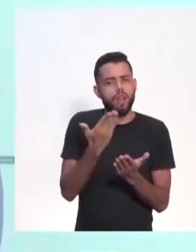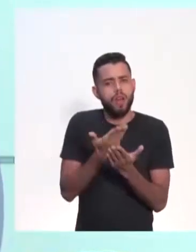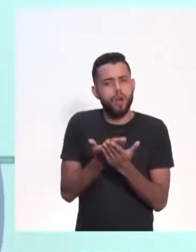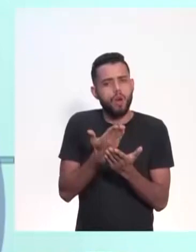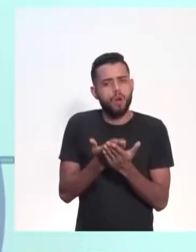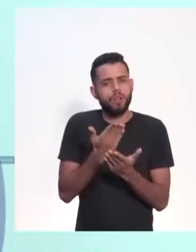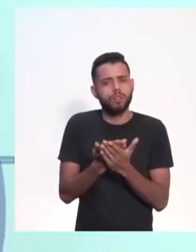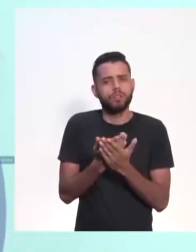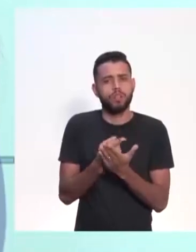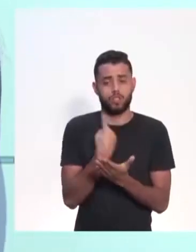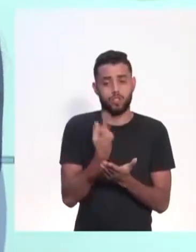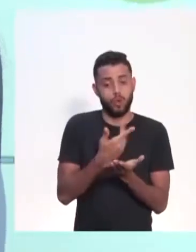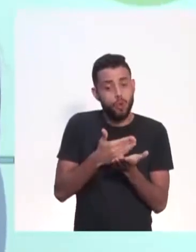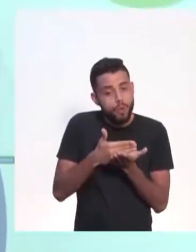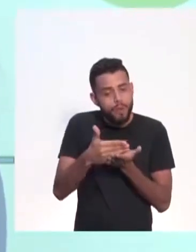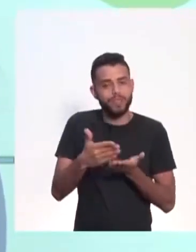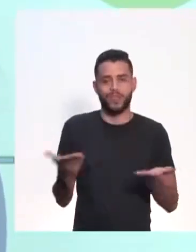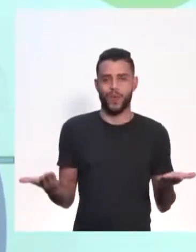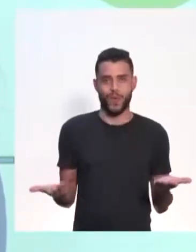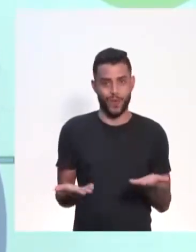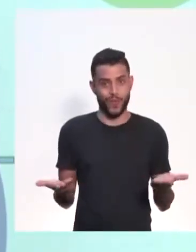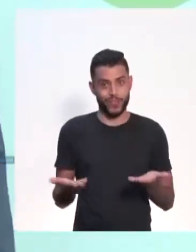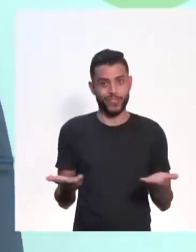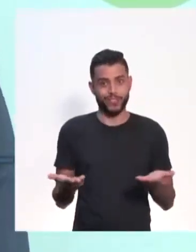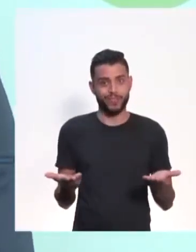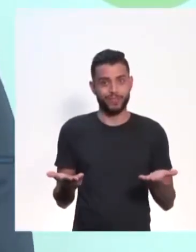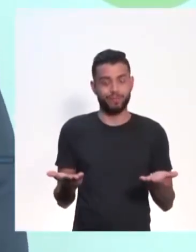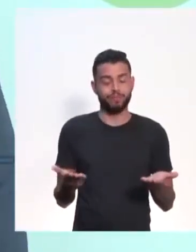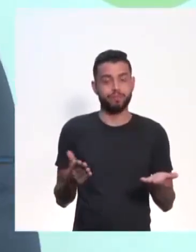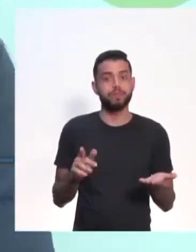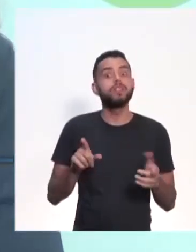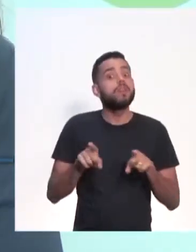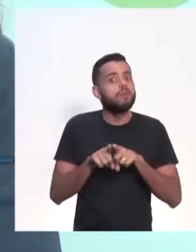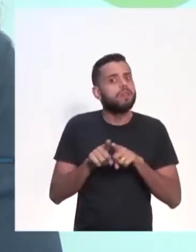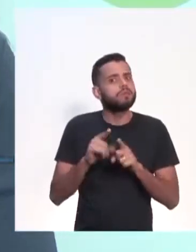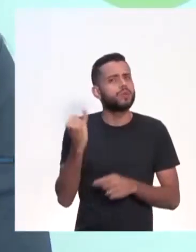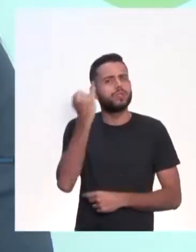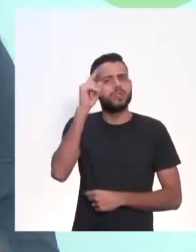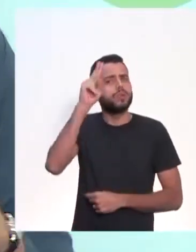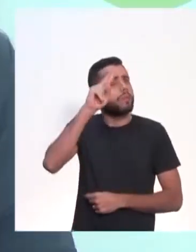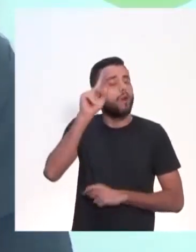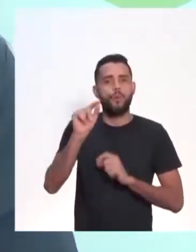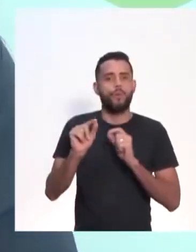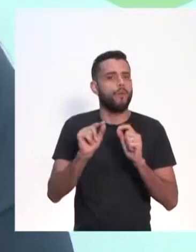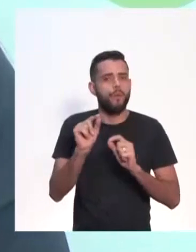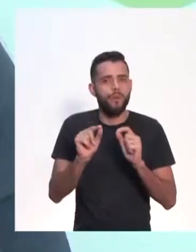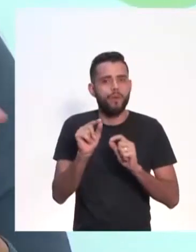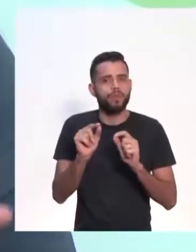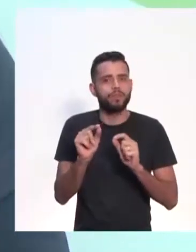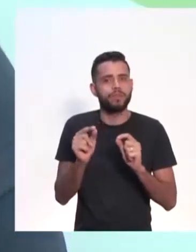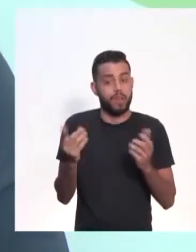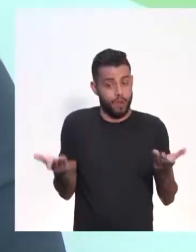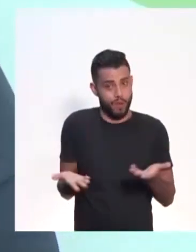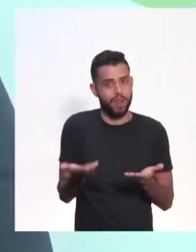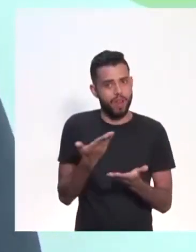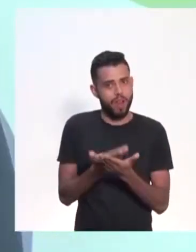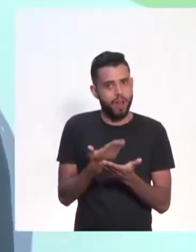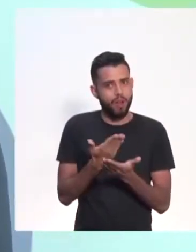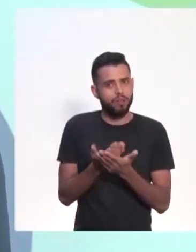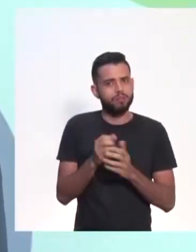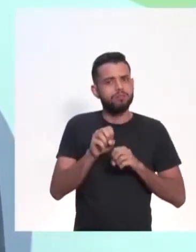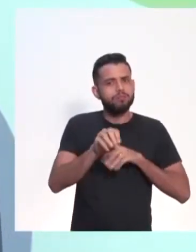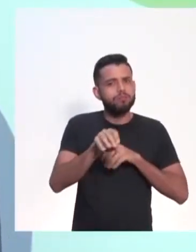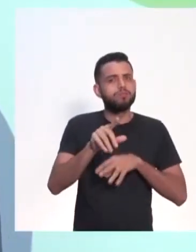que a gente começa no dia de hoje. Lembrando a vocês que essa aula, além de estar passando